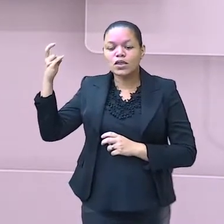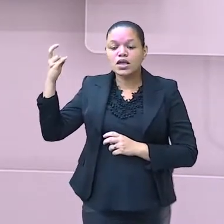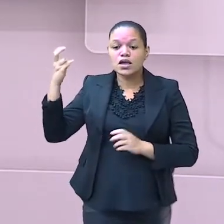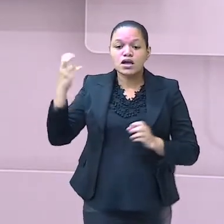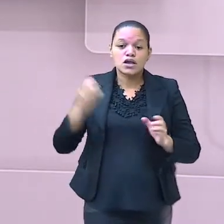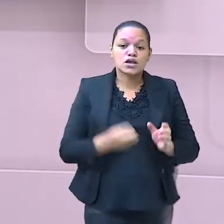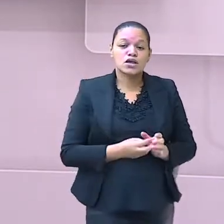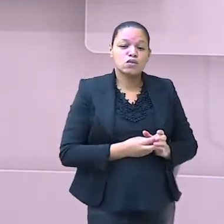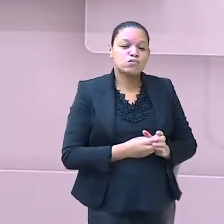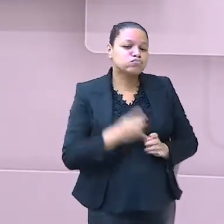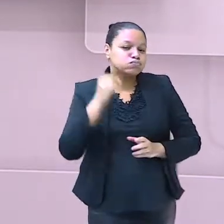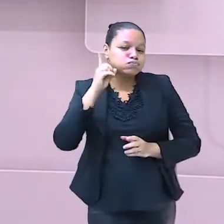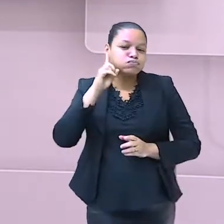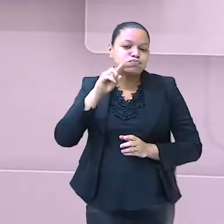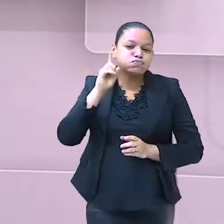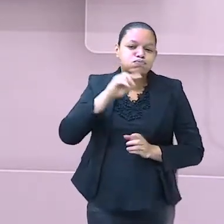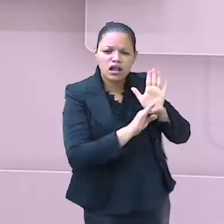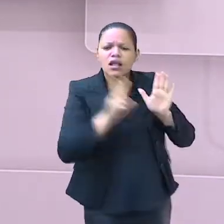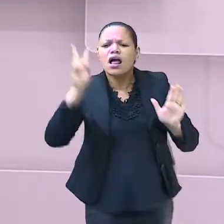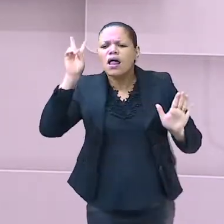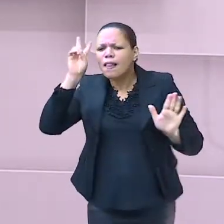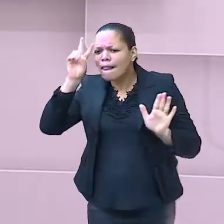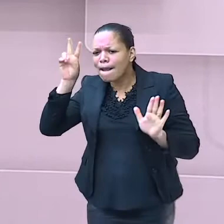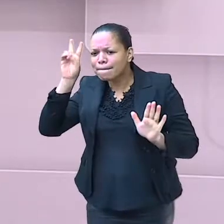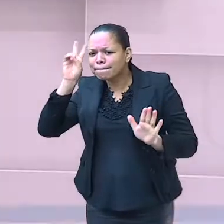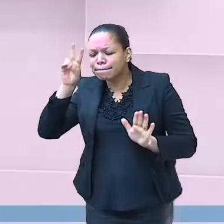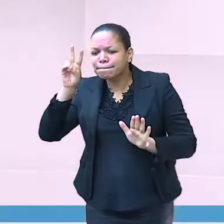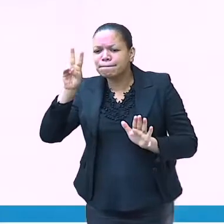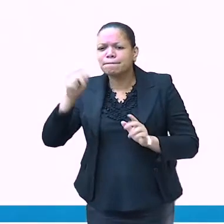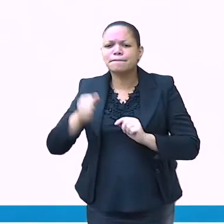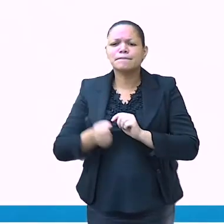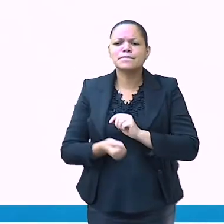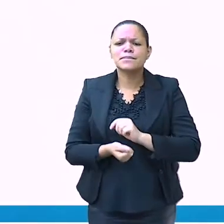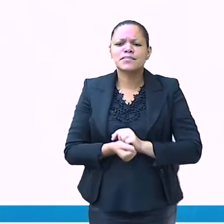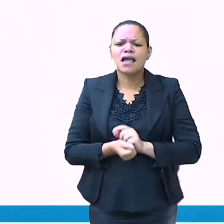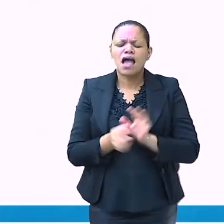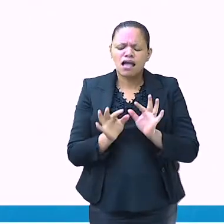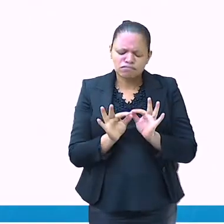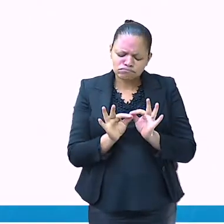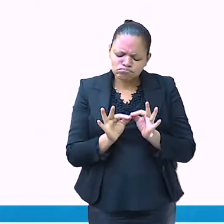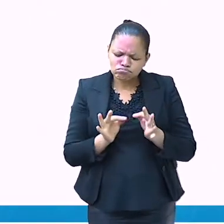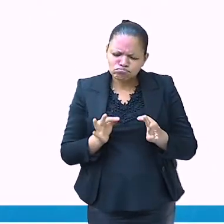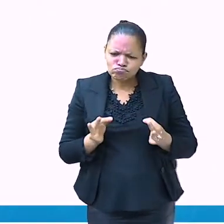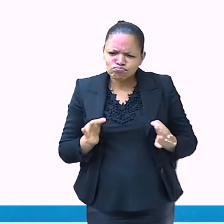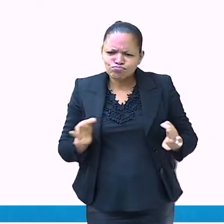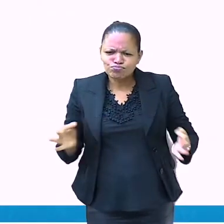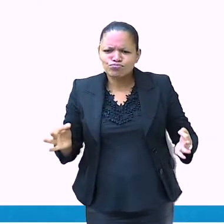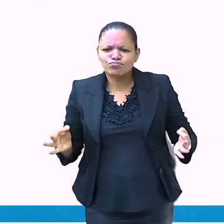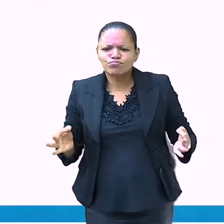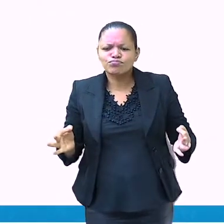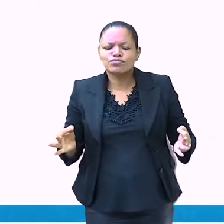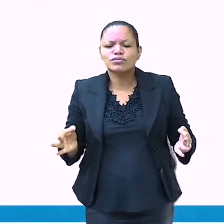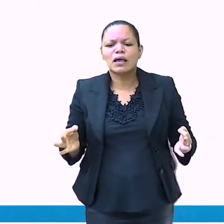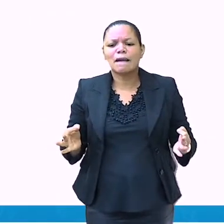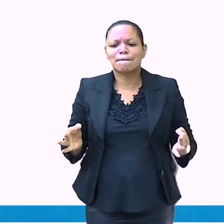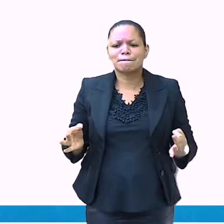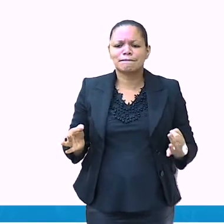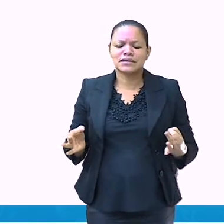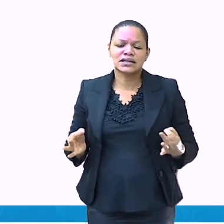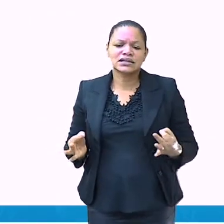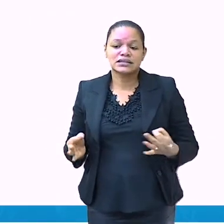o mundo, alright? Essas são as formas de trabalhar o verbo to be. No passado, nós